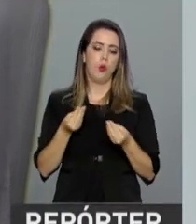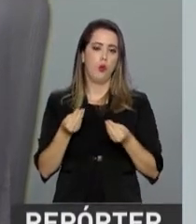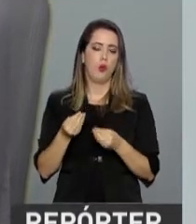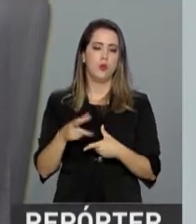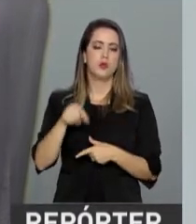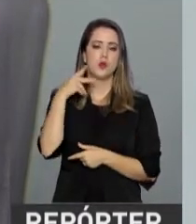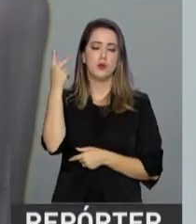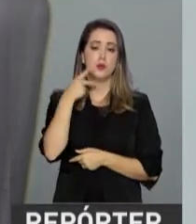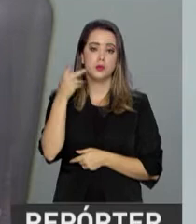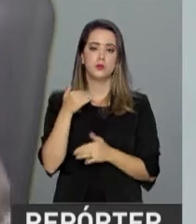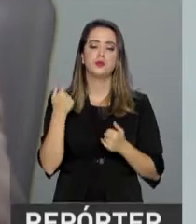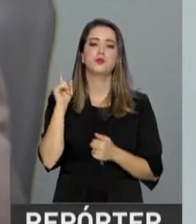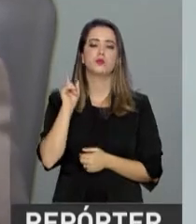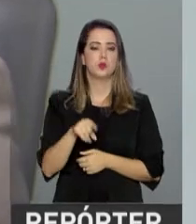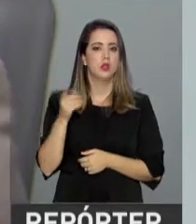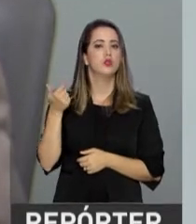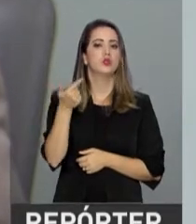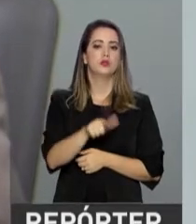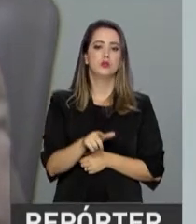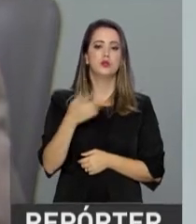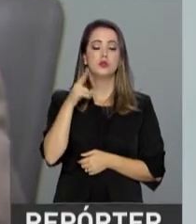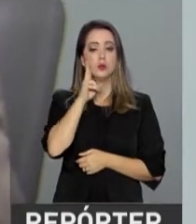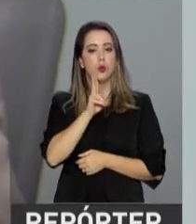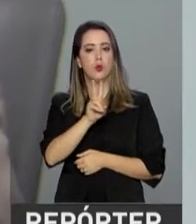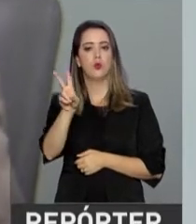e como disse antes mais uma vez é sob o olhar da carga